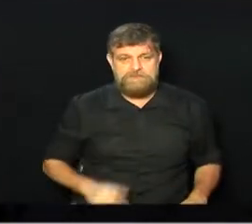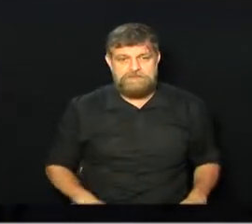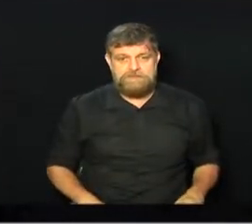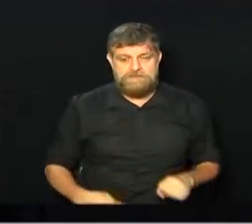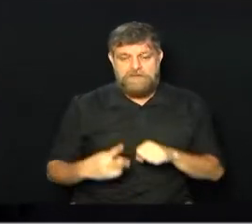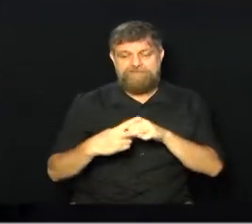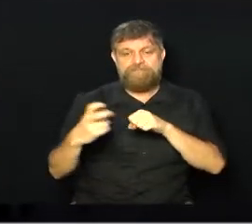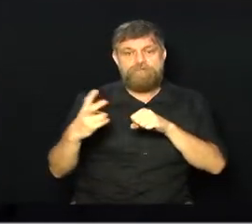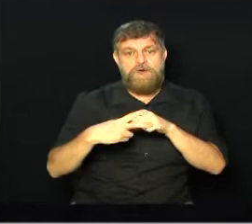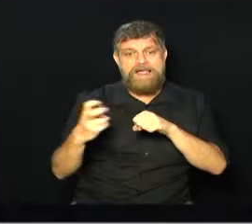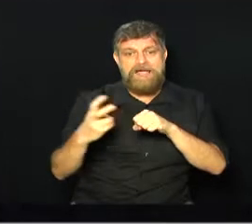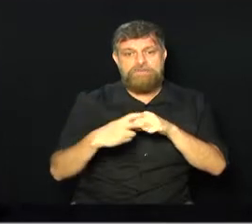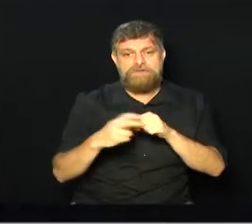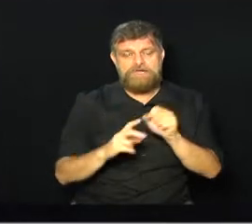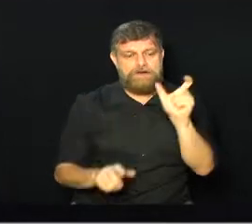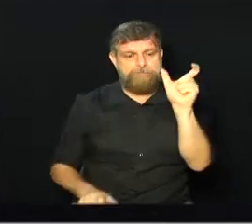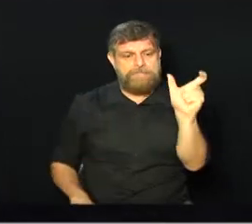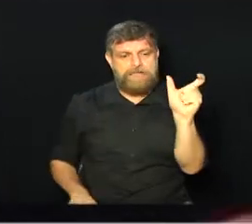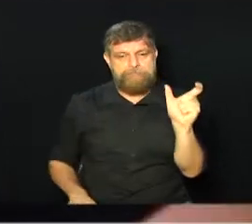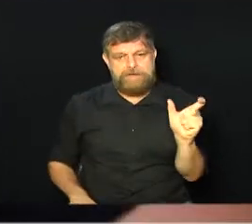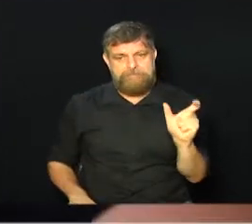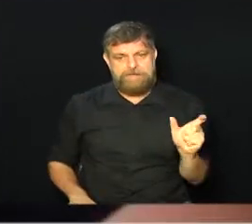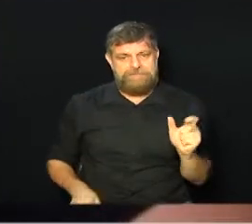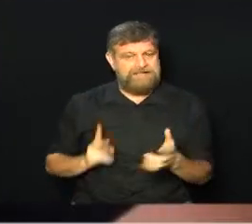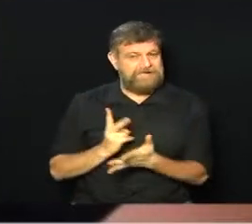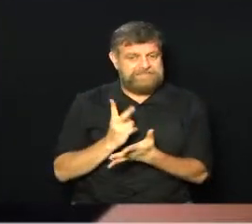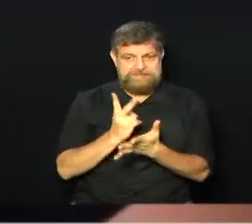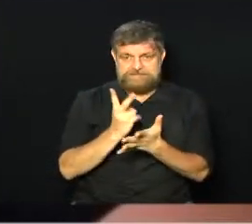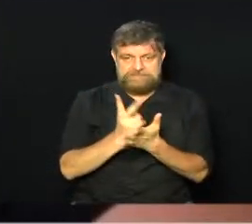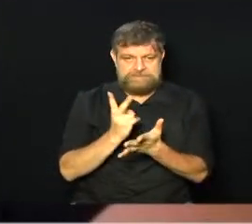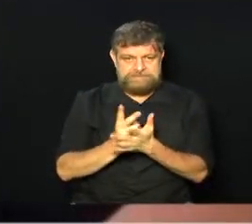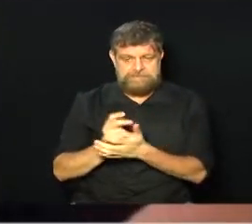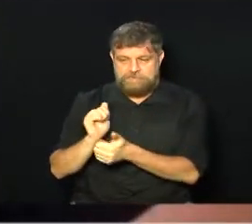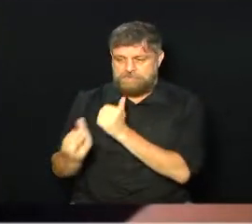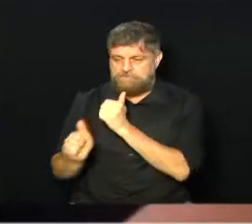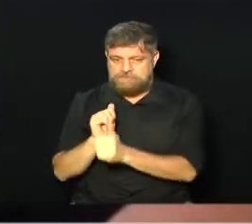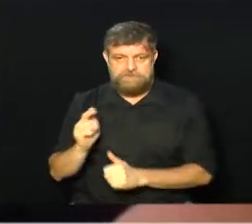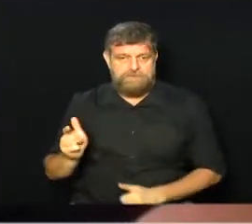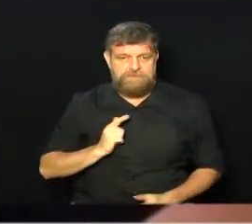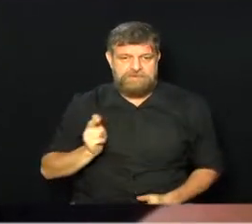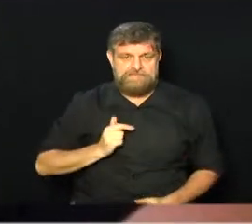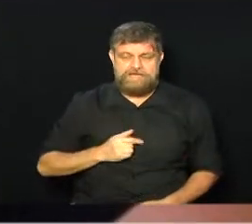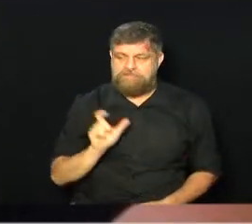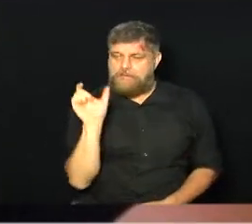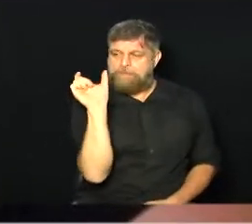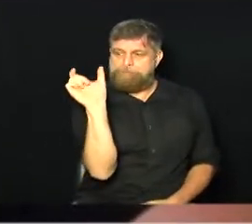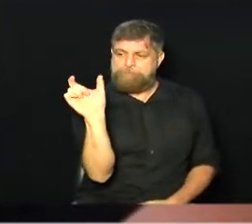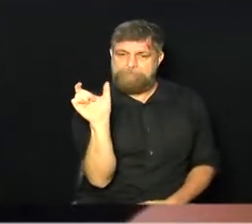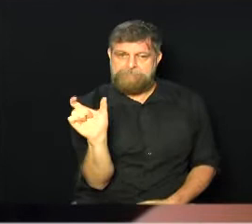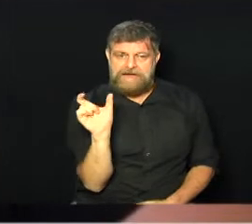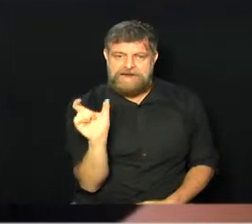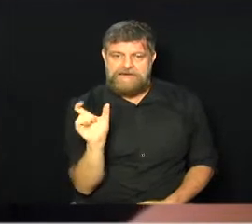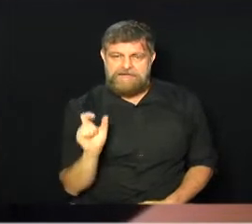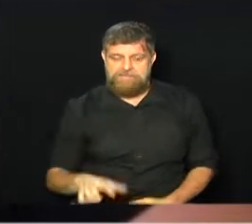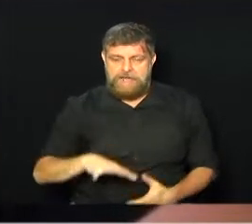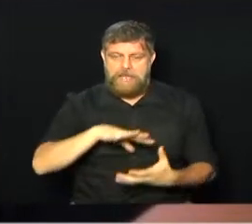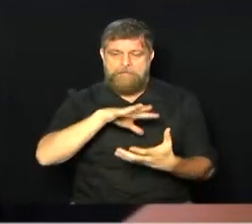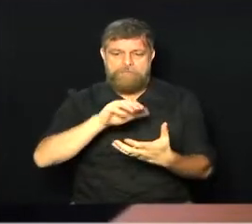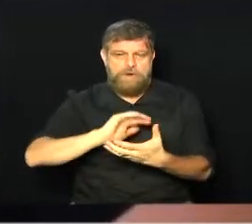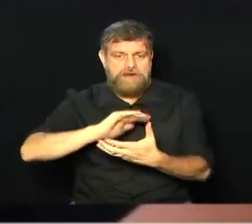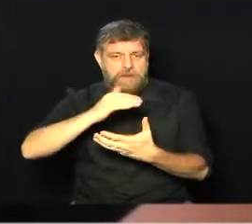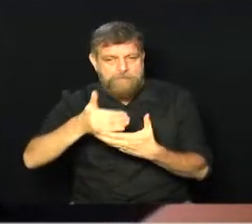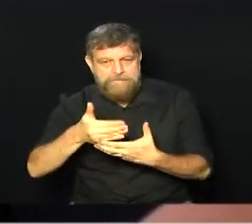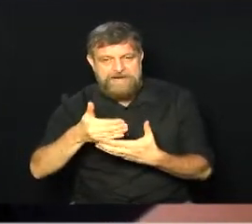porque... O último terço sempre existiu no campo. Bola coberta, que eles falam hoje, bola descoberta, bola de